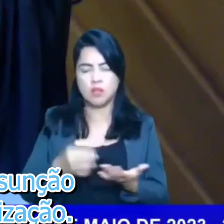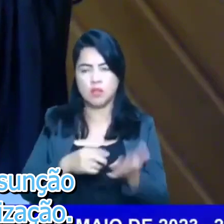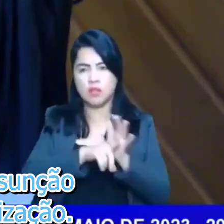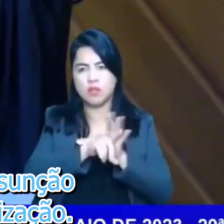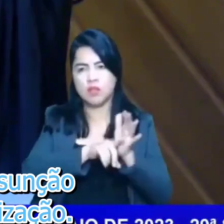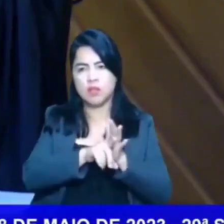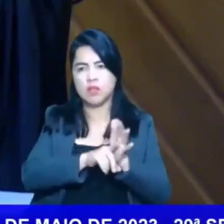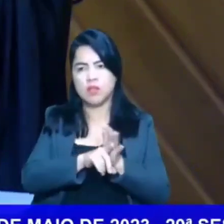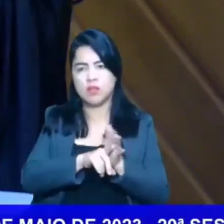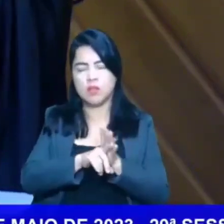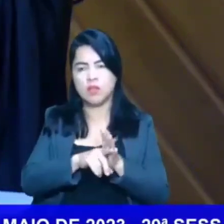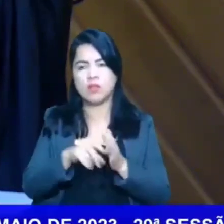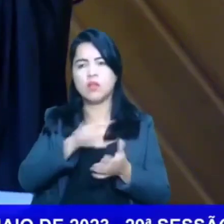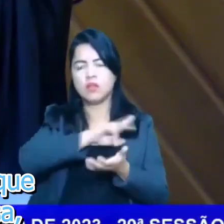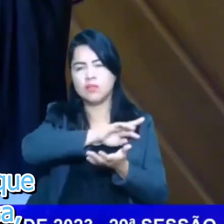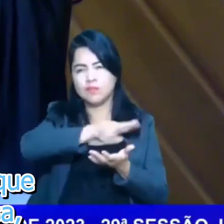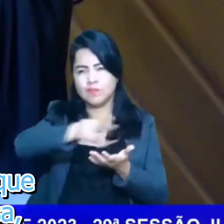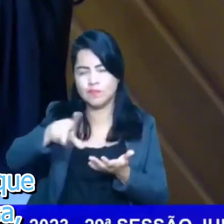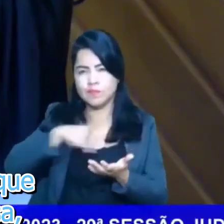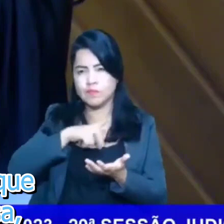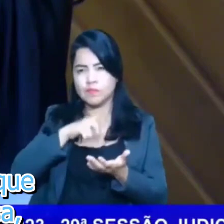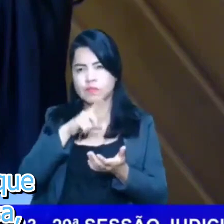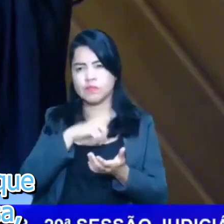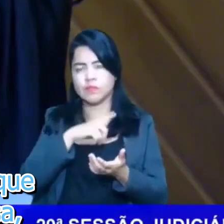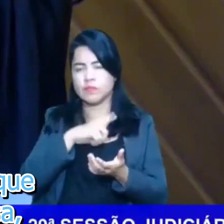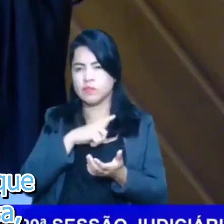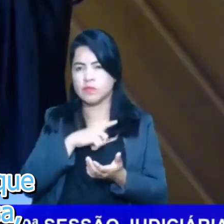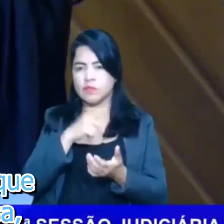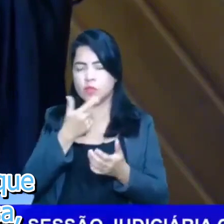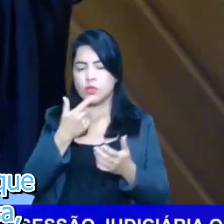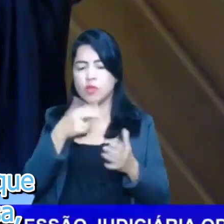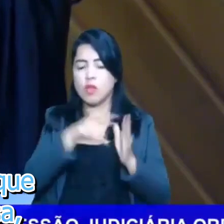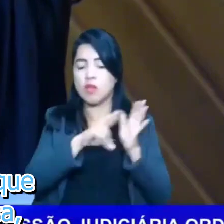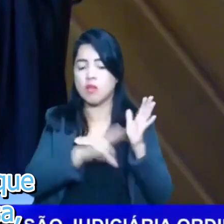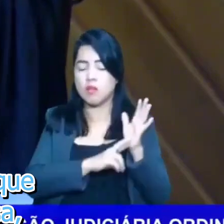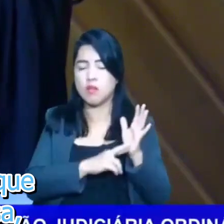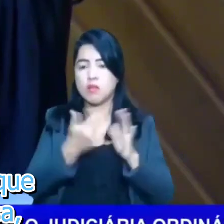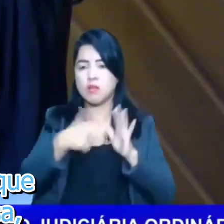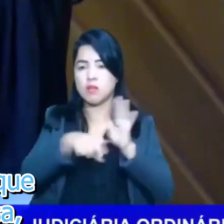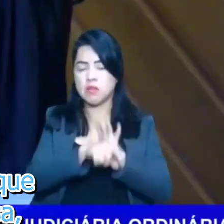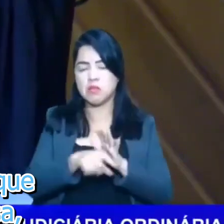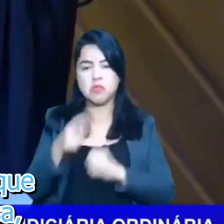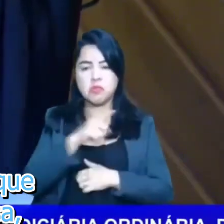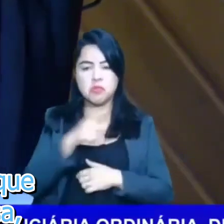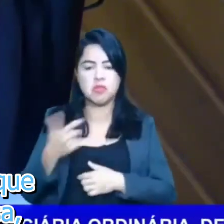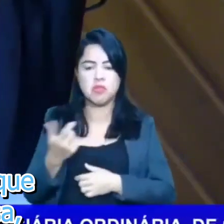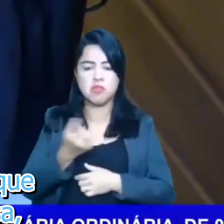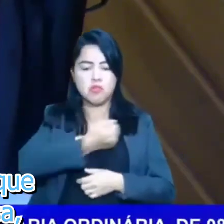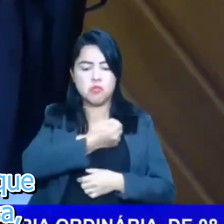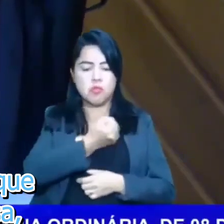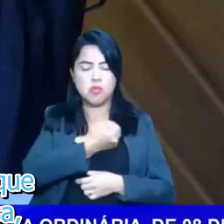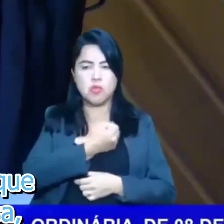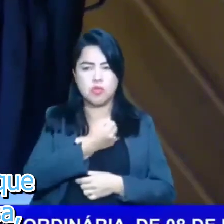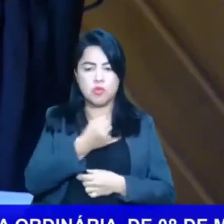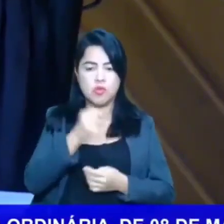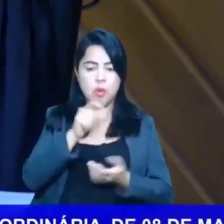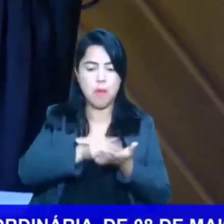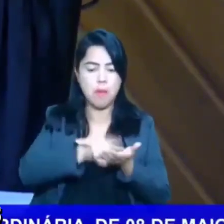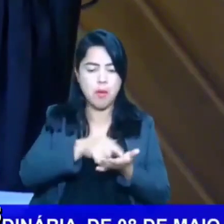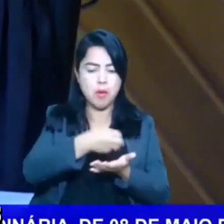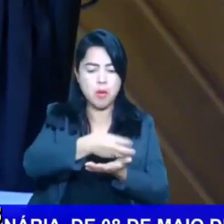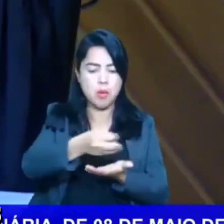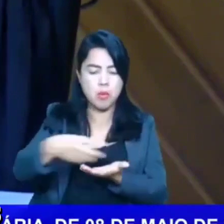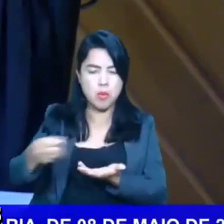fiscalização. Ademais, mesmo que a norma eleitoral não exija que o número de santinhos encontrados seja